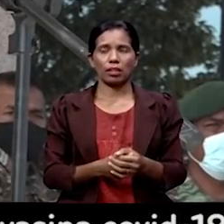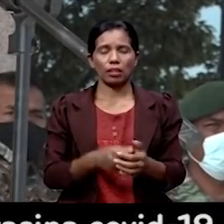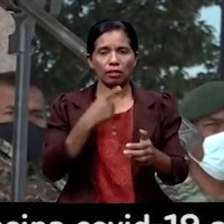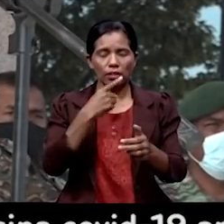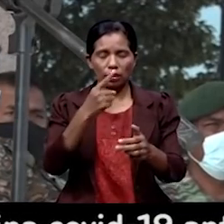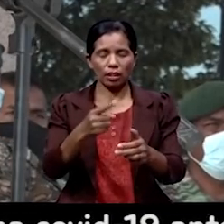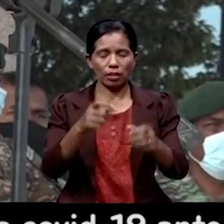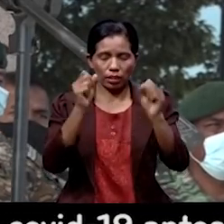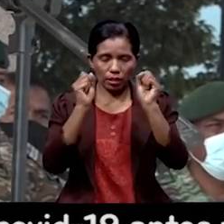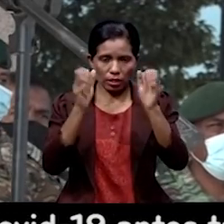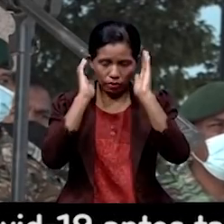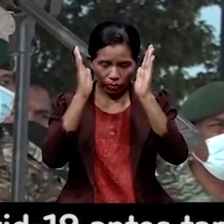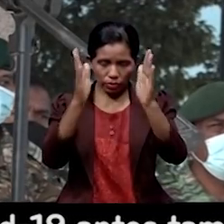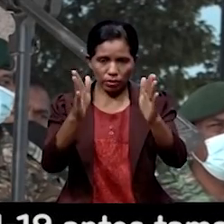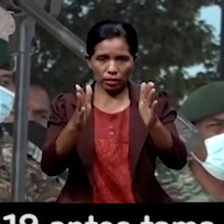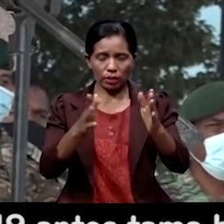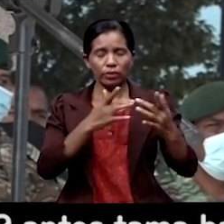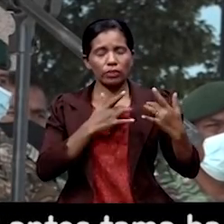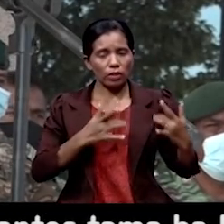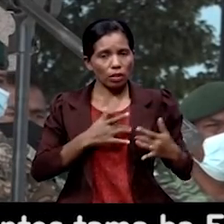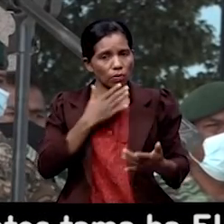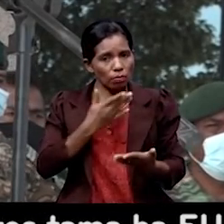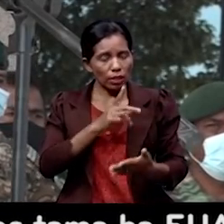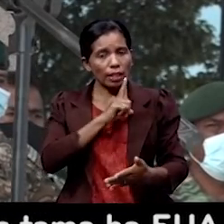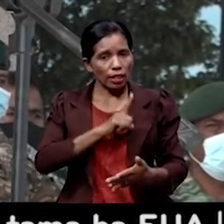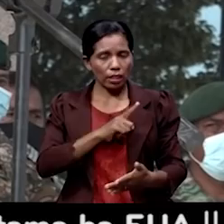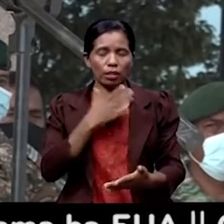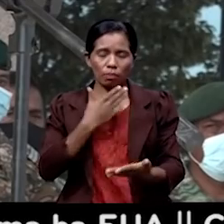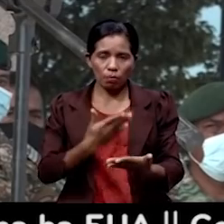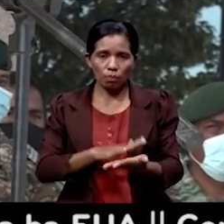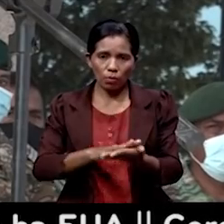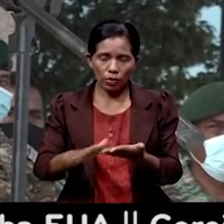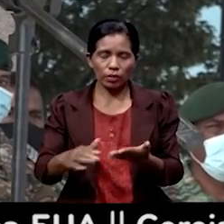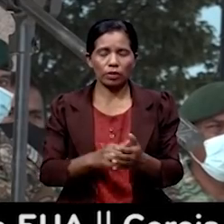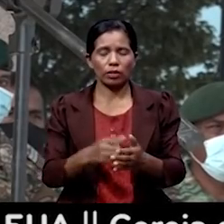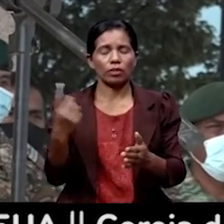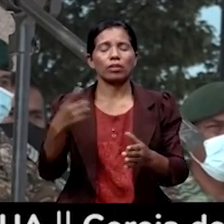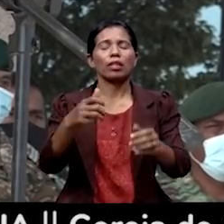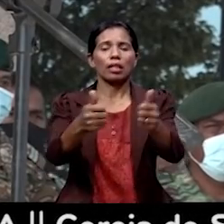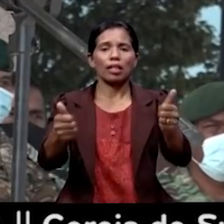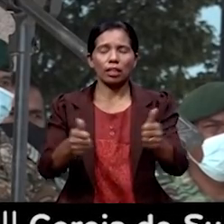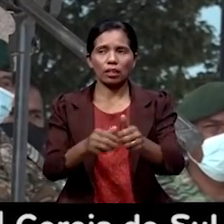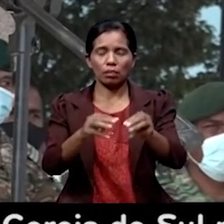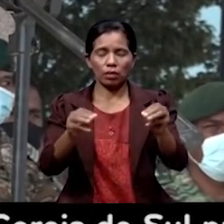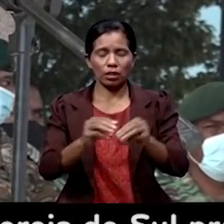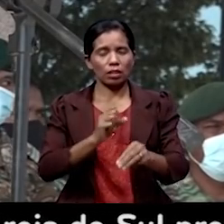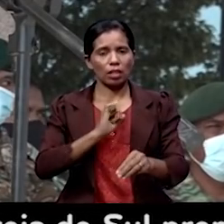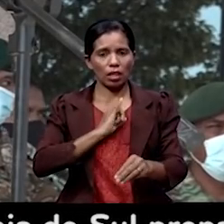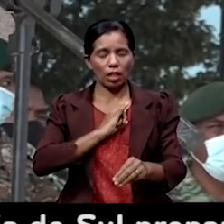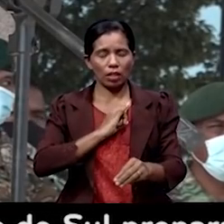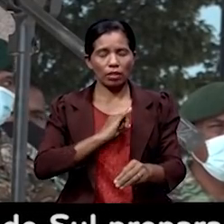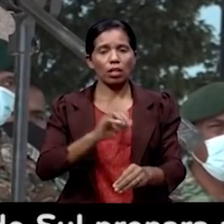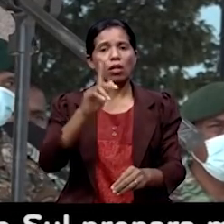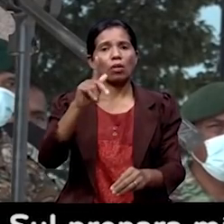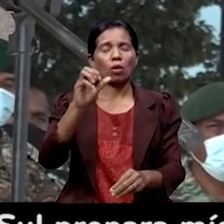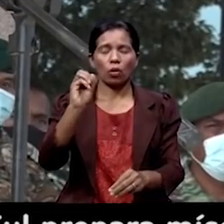tem sincero, laramos, leal. Se o Arte Marciais corca em Minha, diga corca em Minha. Ao S.A. em